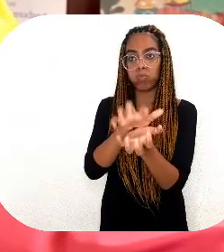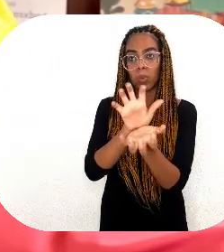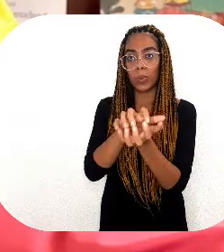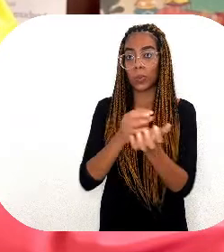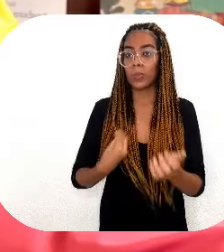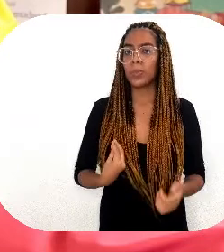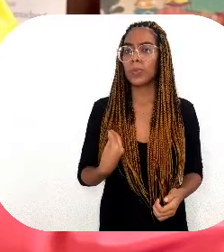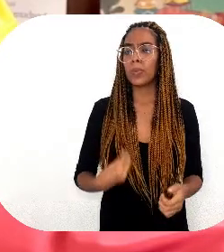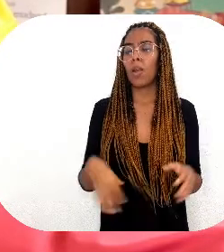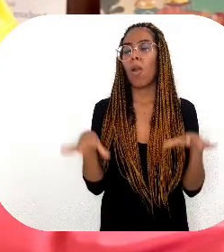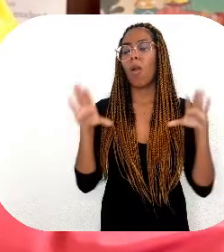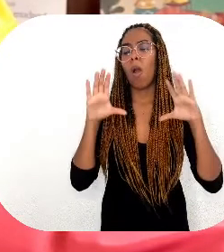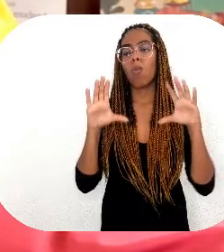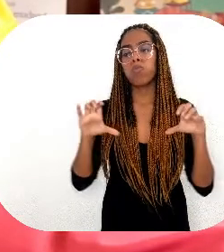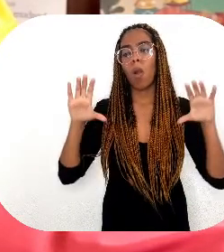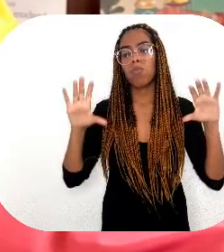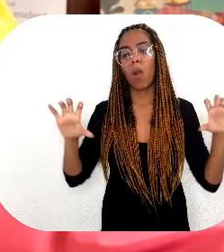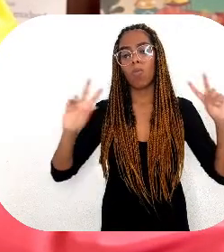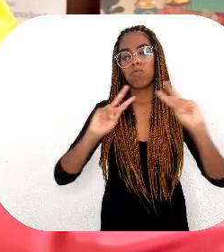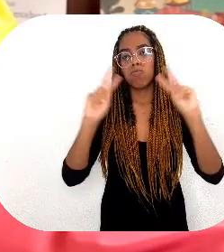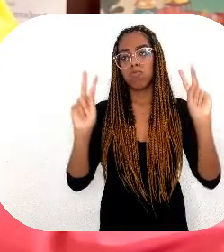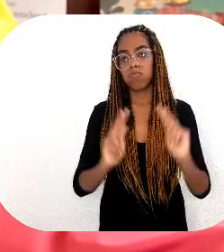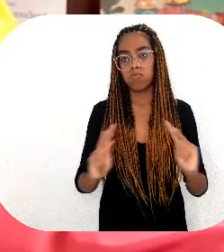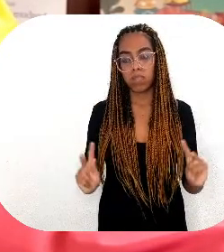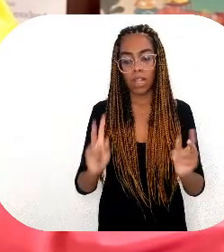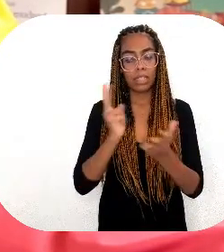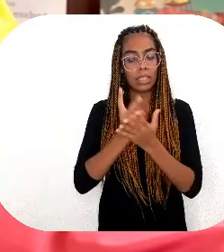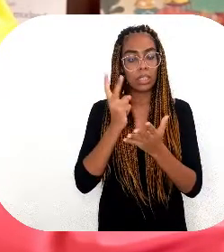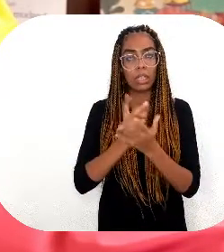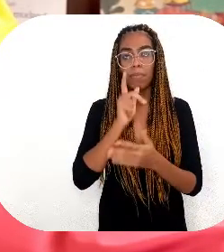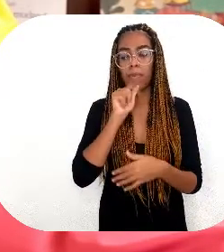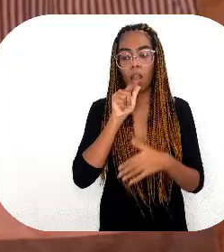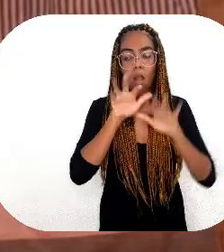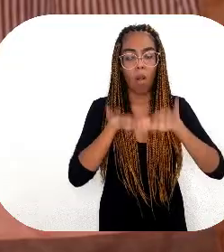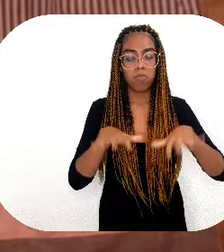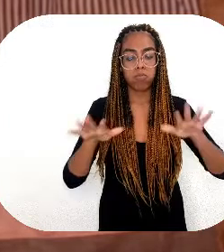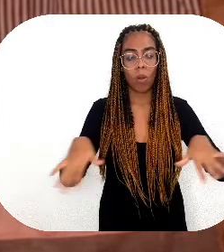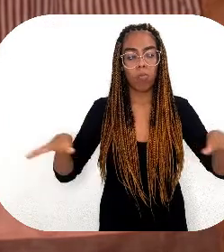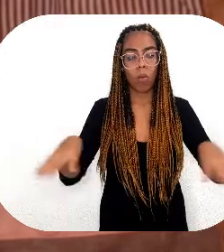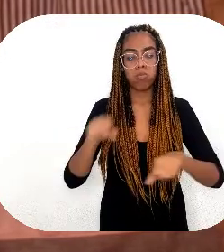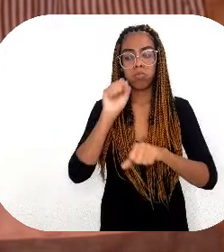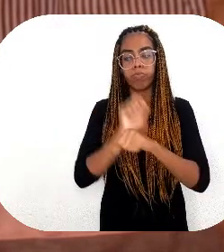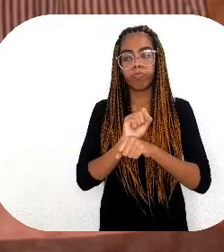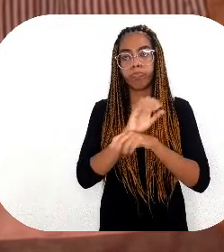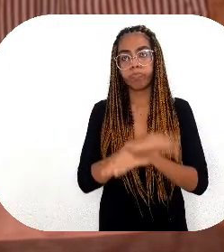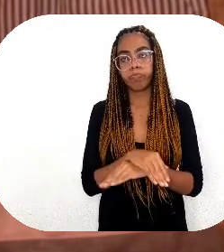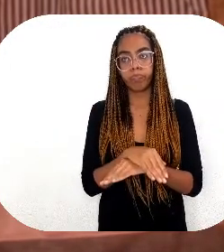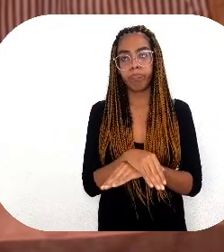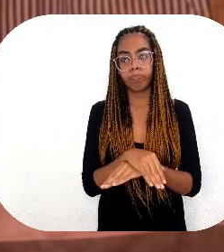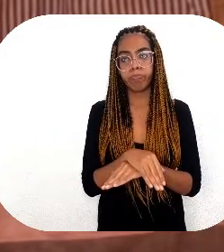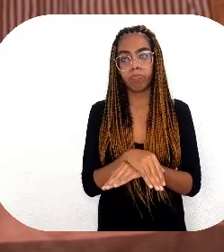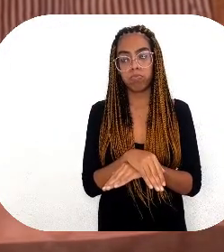os crocodilos viviam tranquilos num lago. De lá não saíam pra